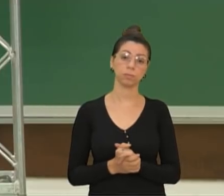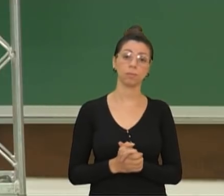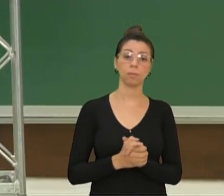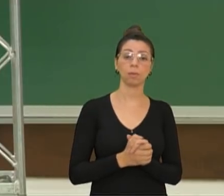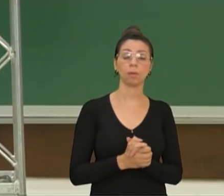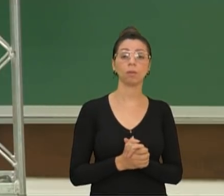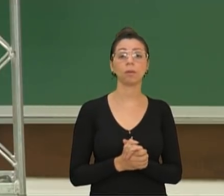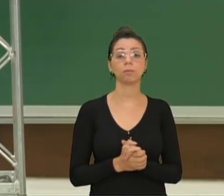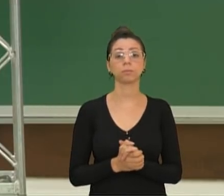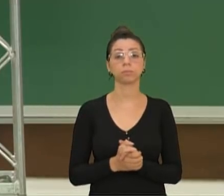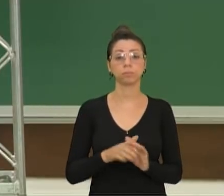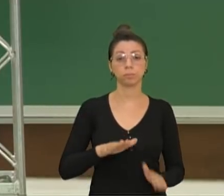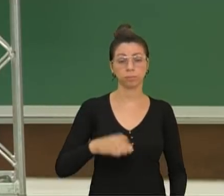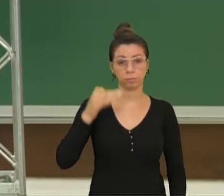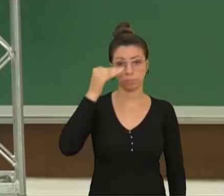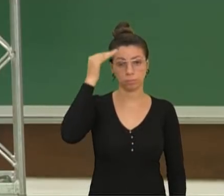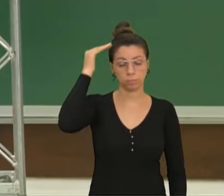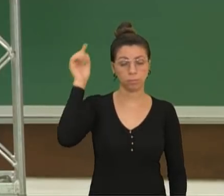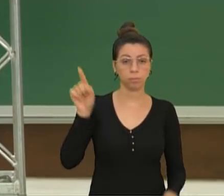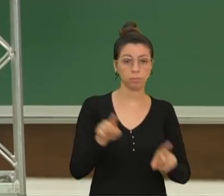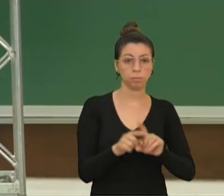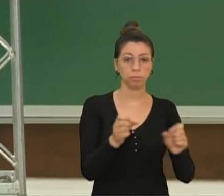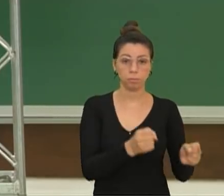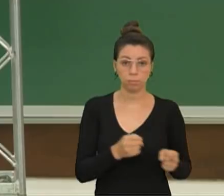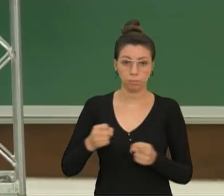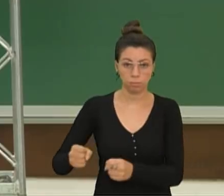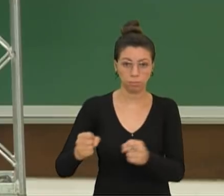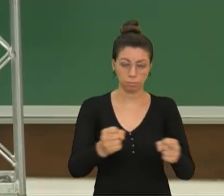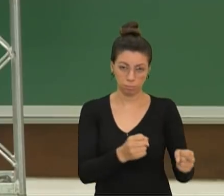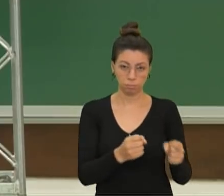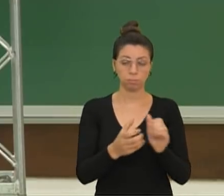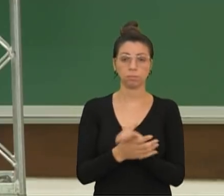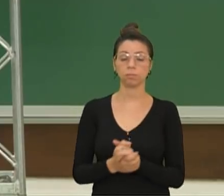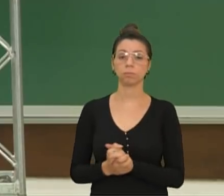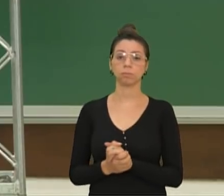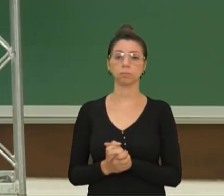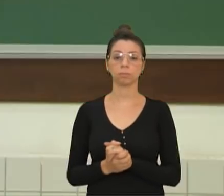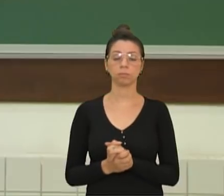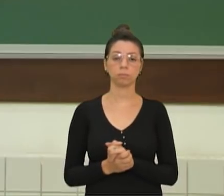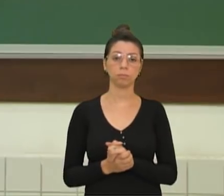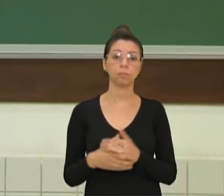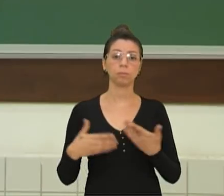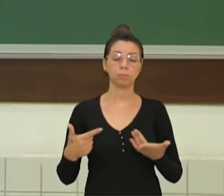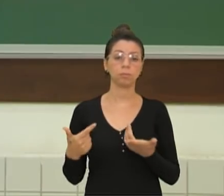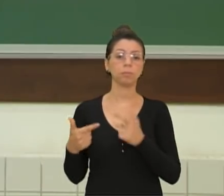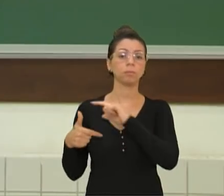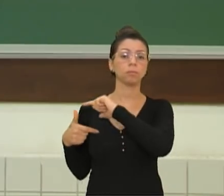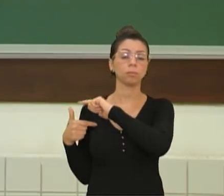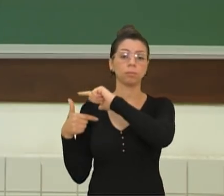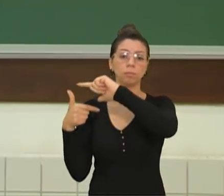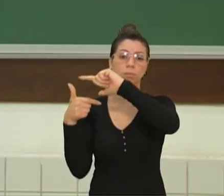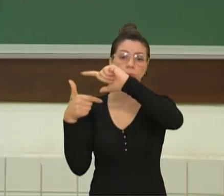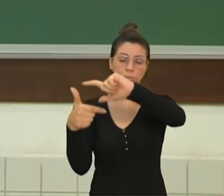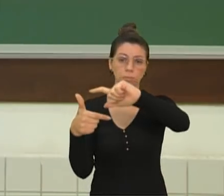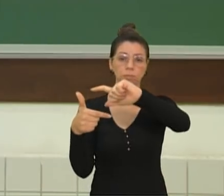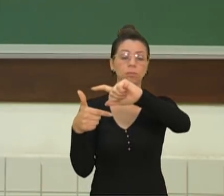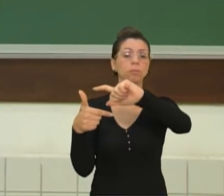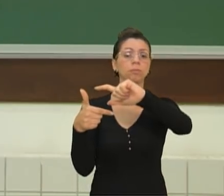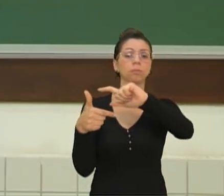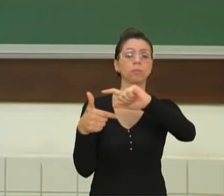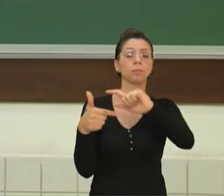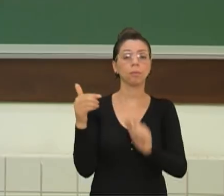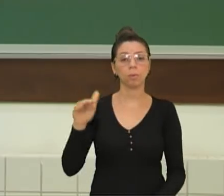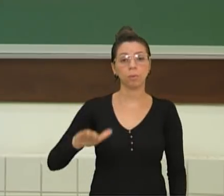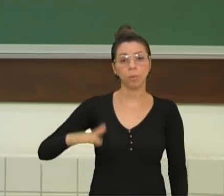brasileira, como o candomblé e da Umbanda. Então, nós vimos que as tradições, né, vindas do candomblé e